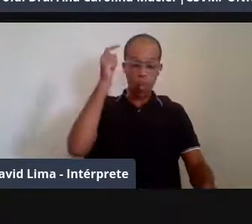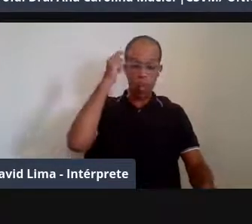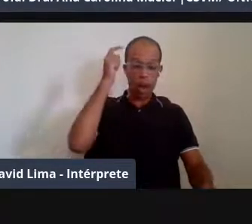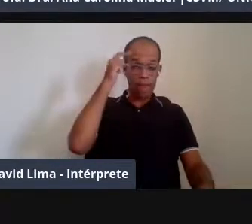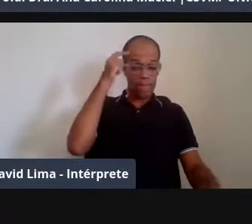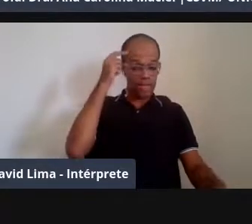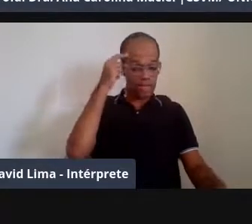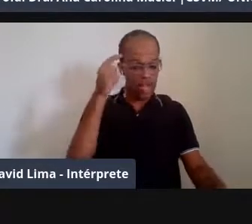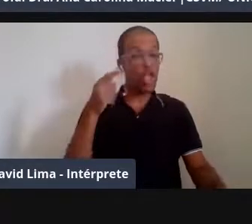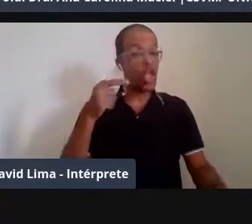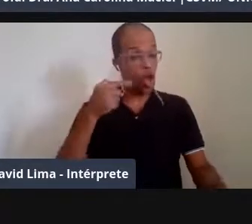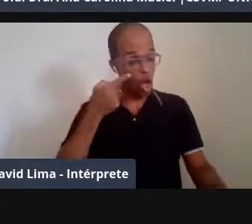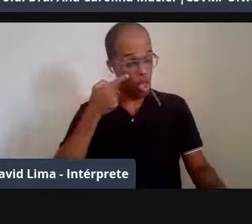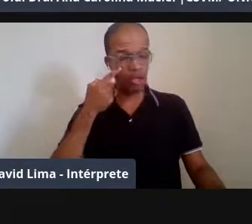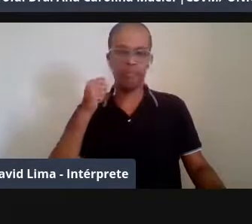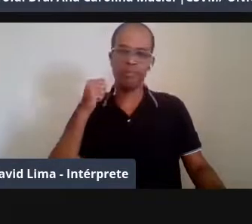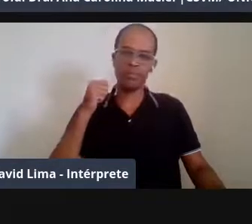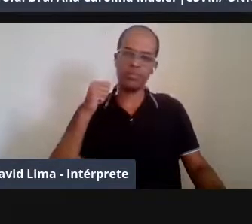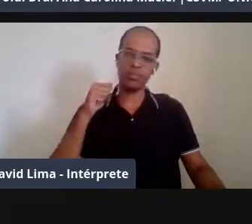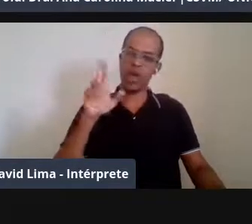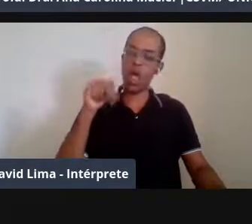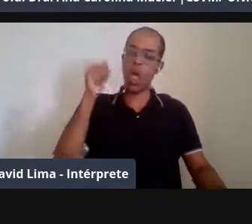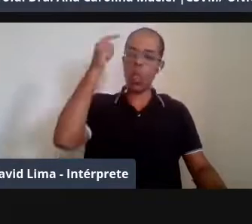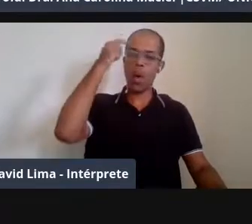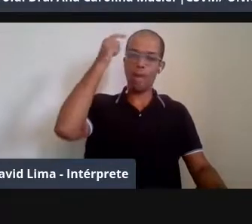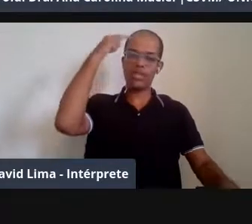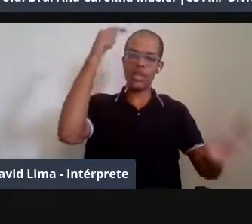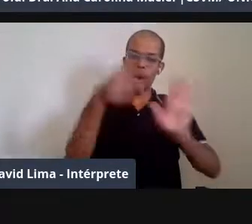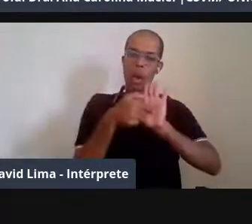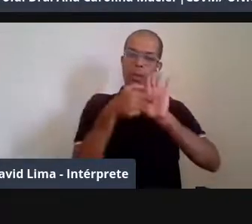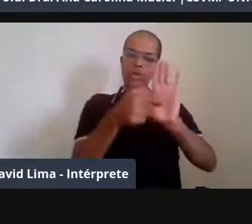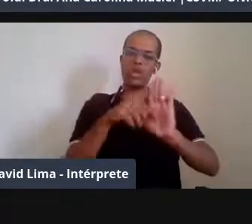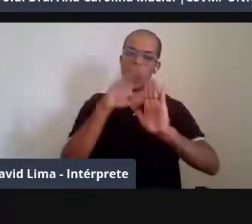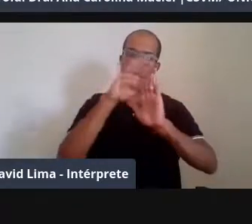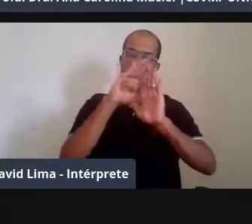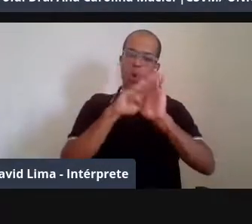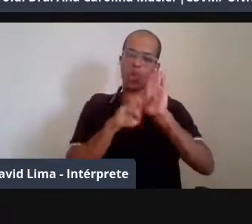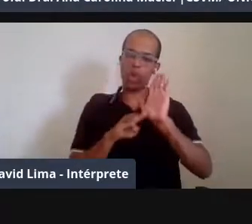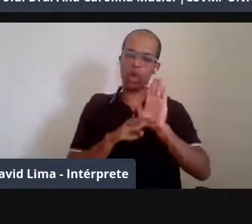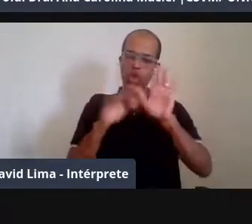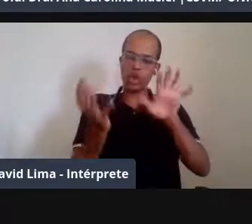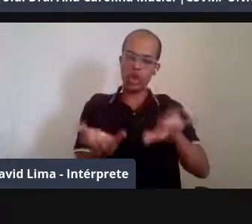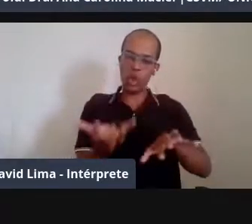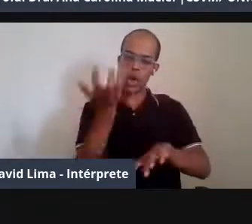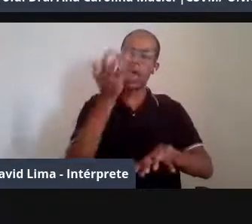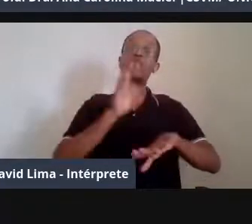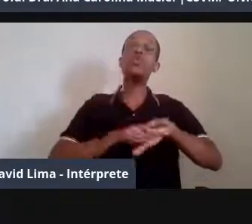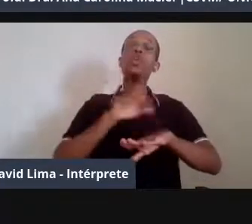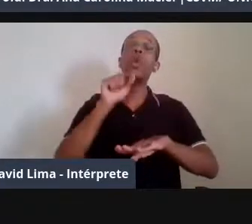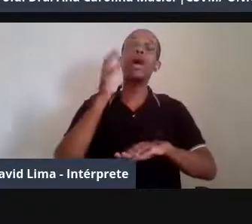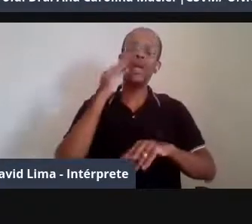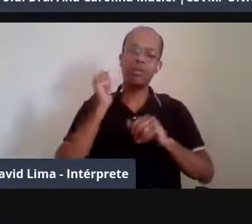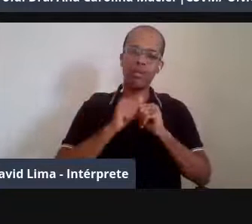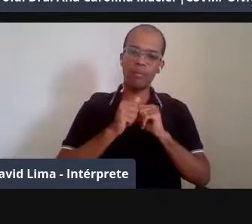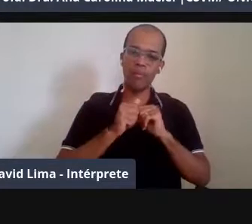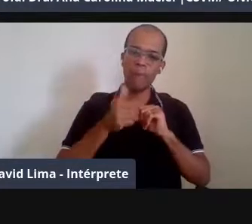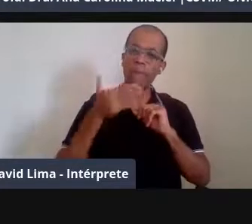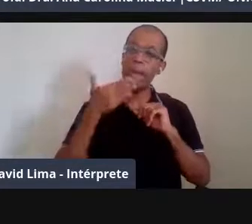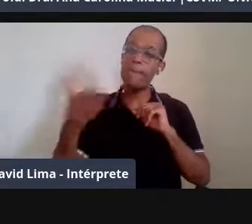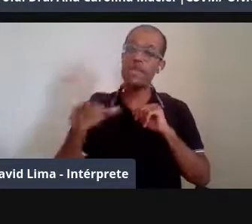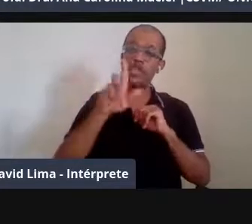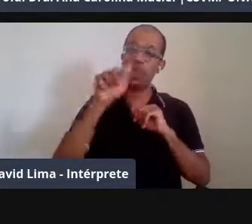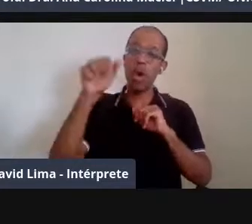fui constituinte, eu ia apresentar um projeto no Congresso, sabe, fazendo o quê, doutor? Pedindo um bujão de gás.